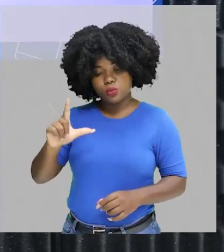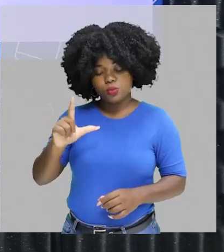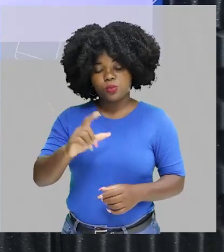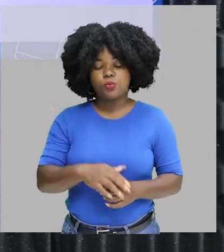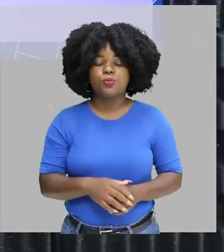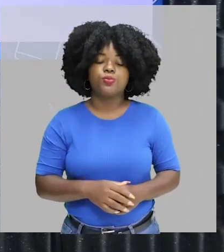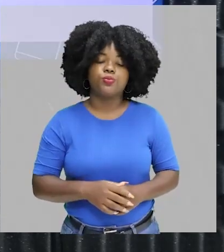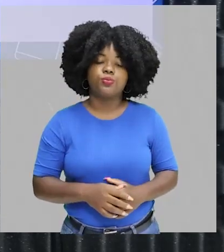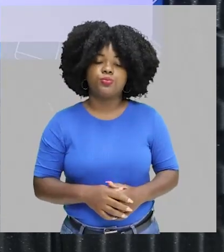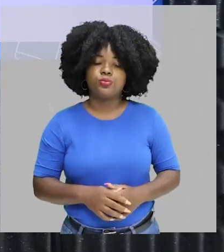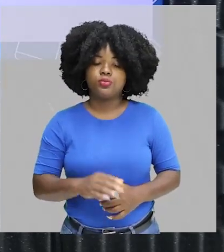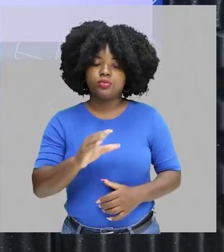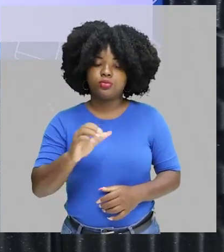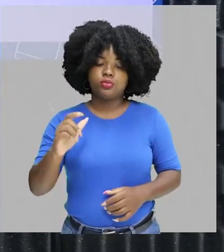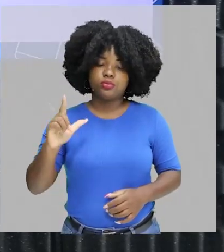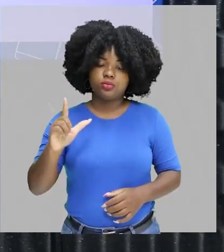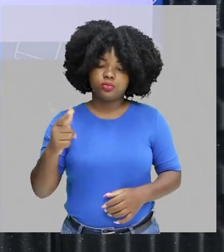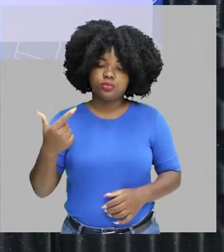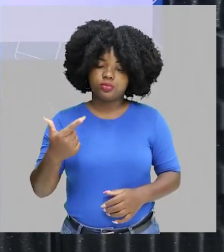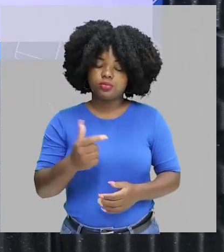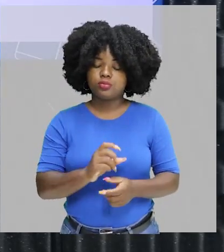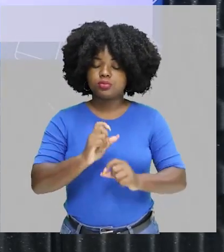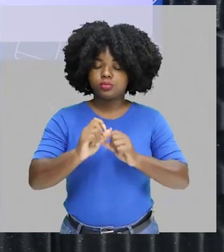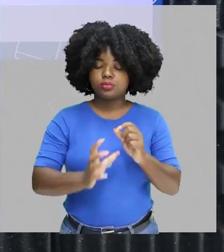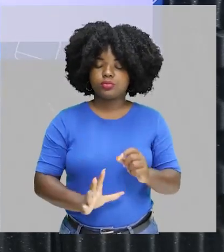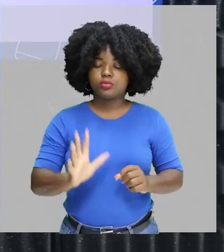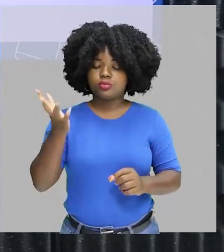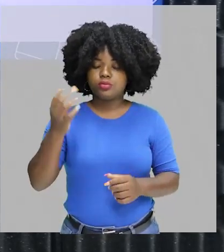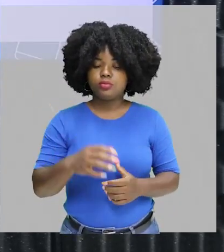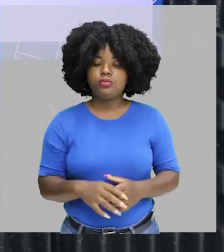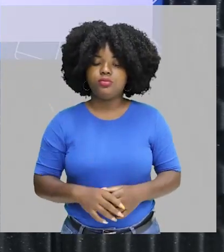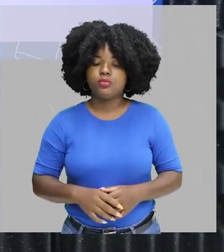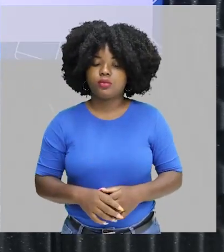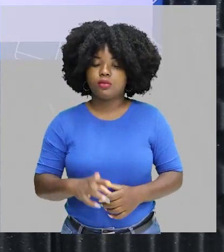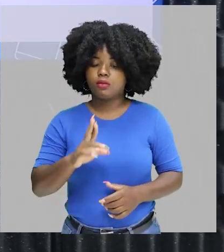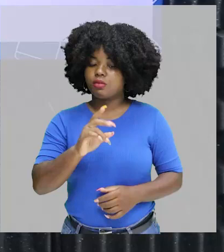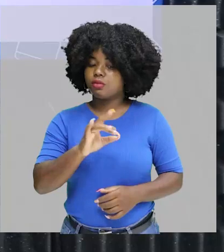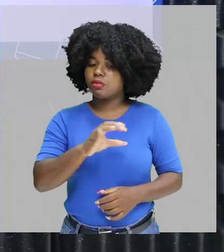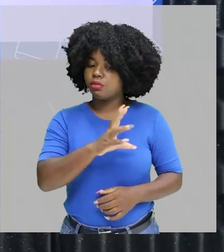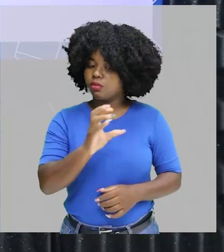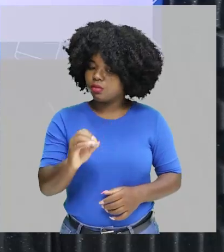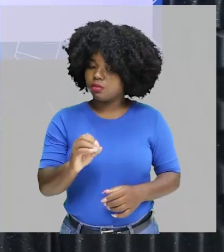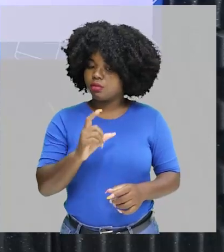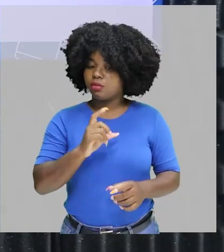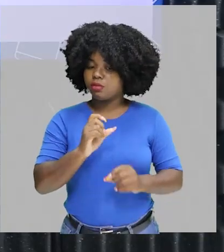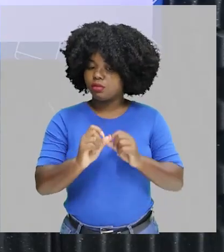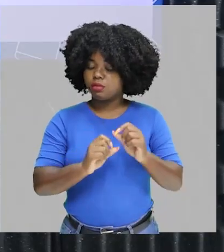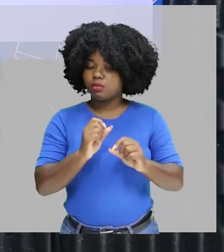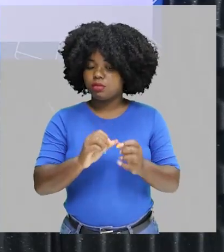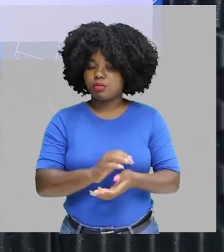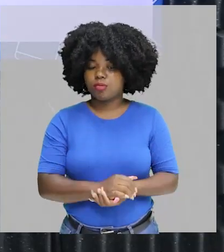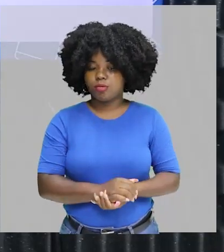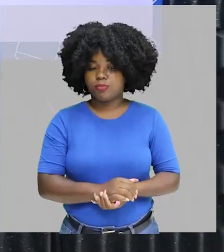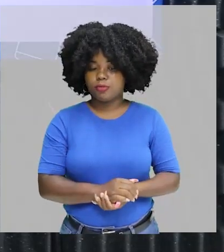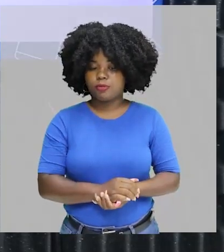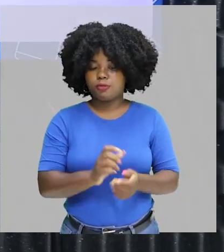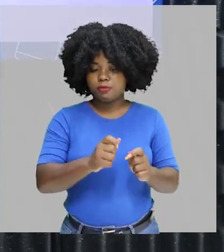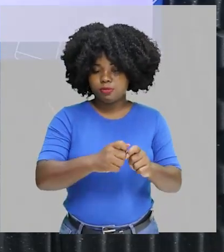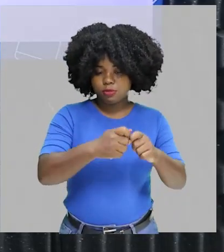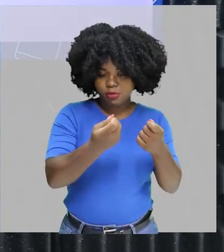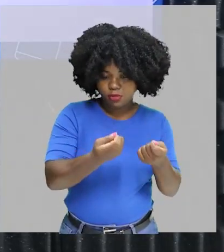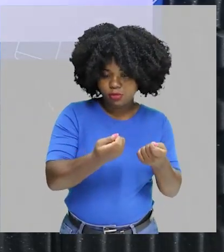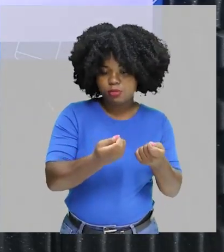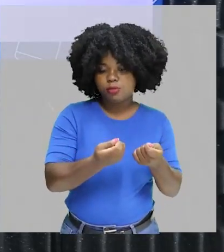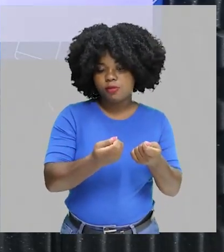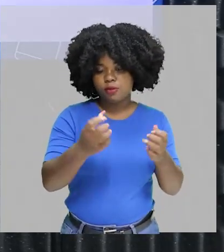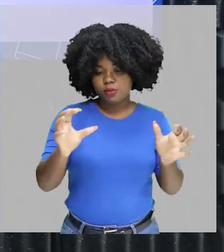cloro, Cl2, tudo bem? O que vai acontecer? A radiação ultravioleta ela vai gerar uma quebra